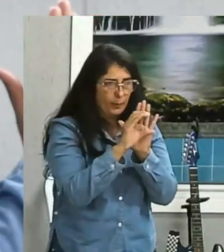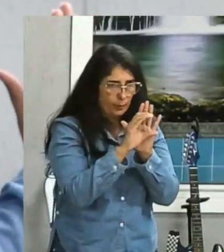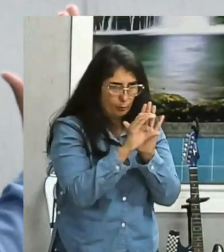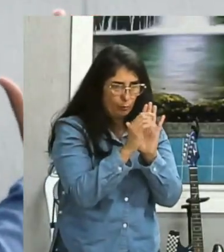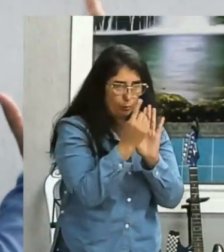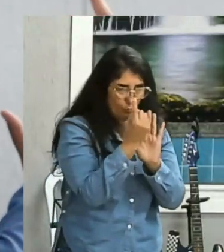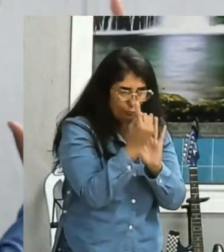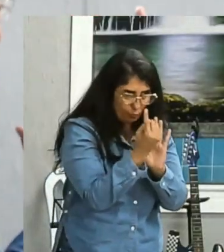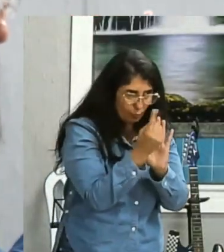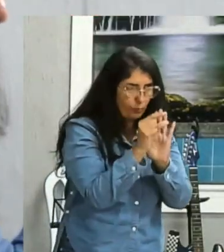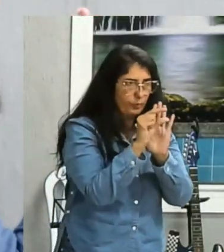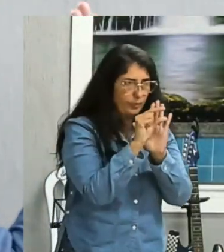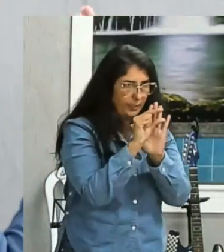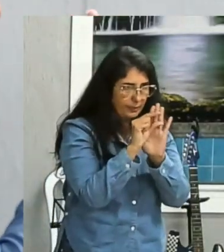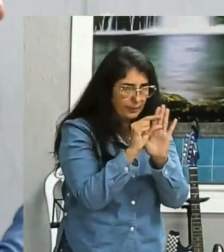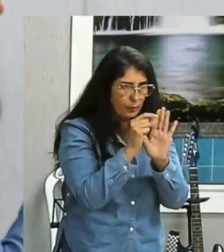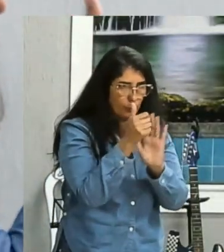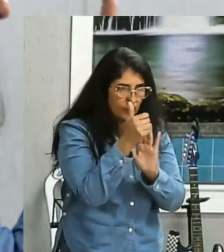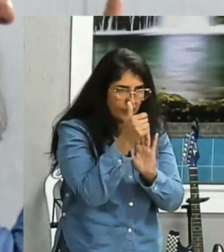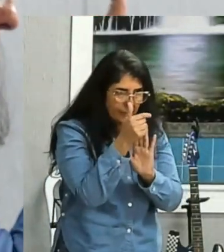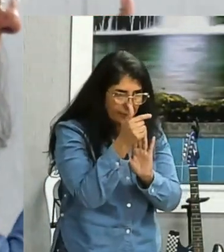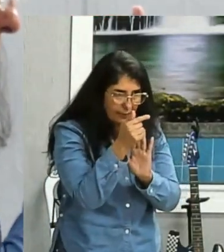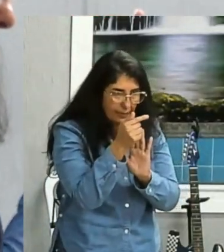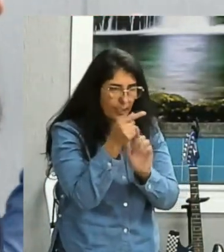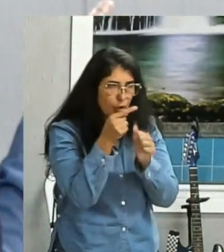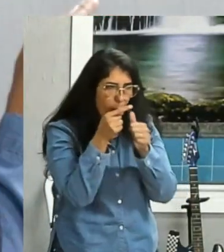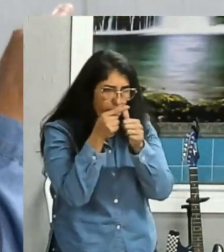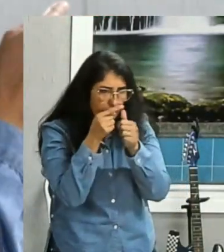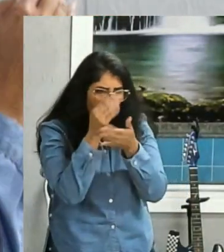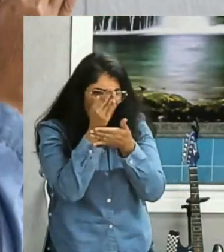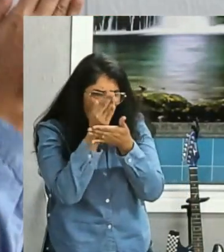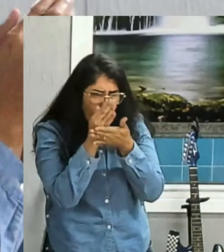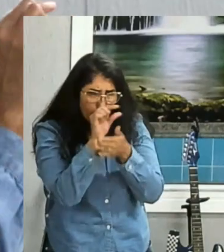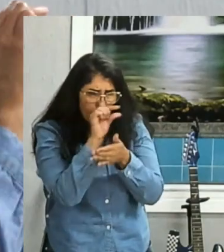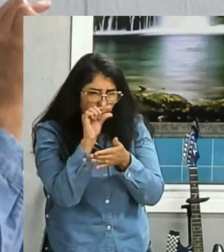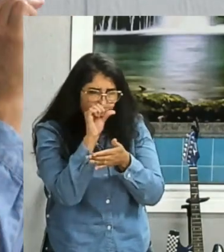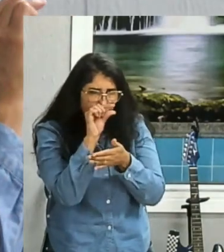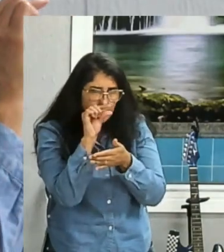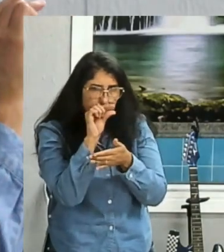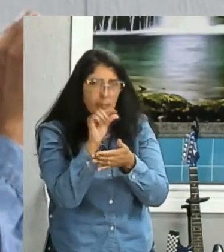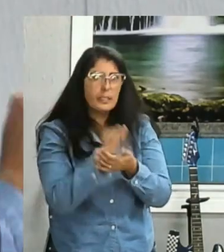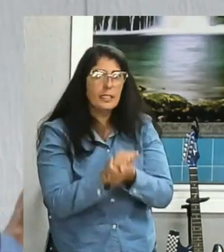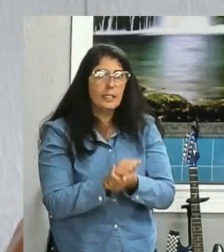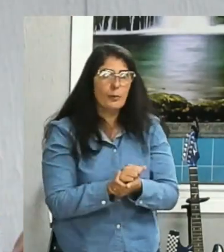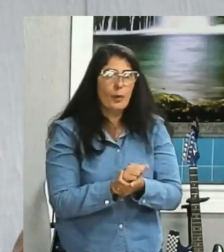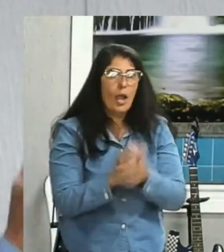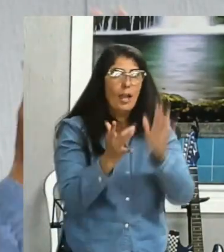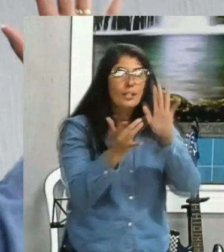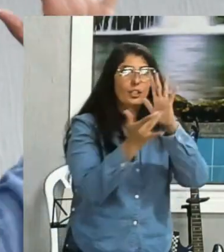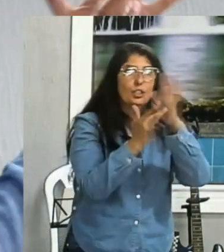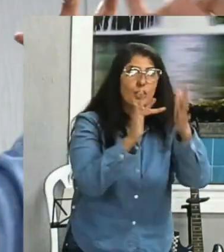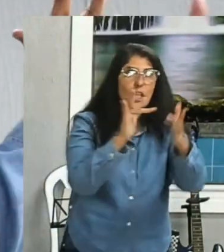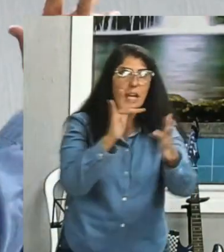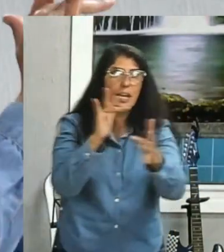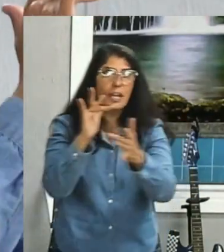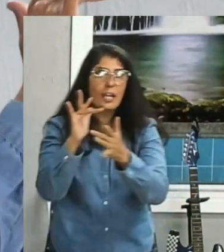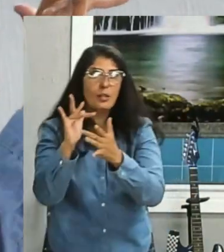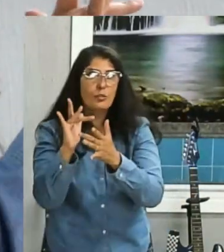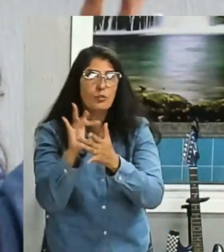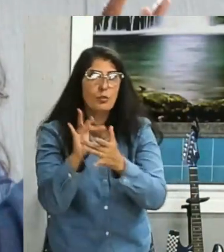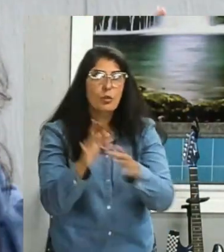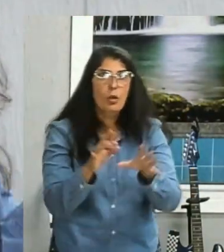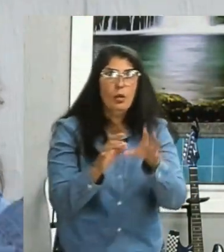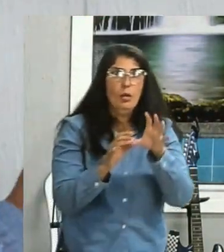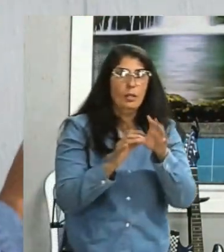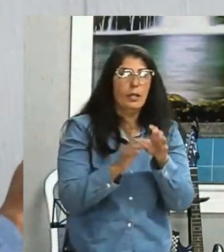vai dizer assim: quando ouvi, caí aos seus pés como